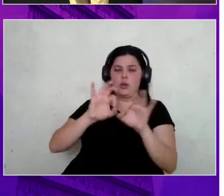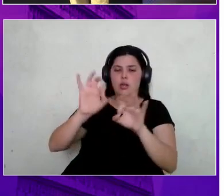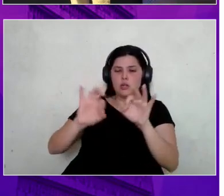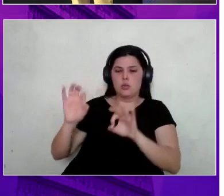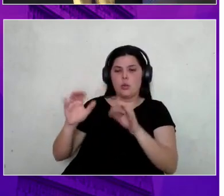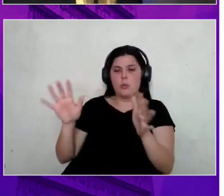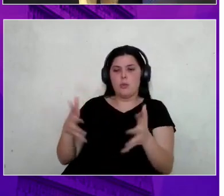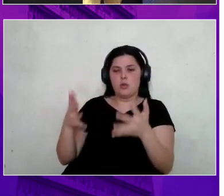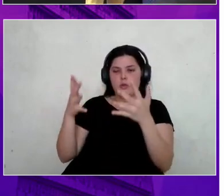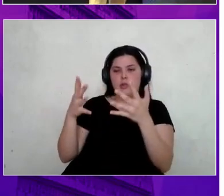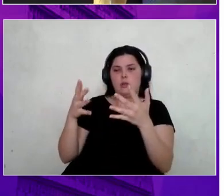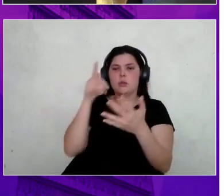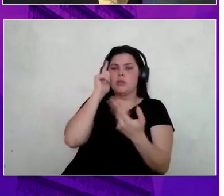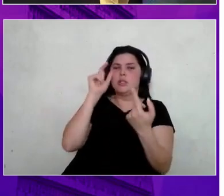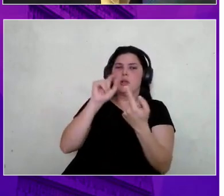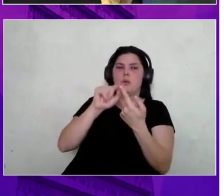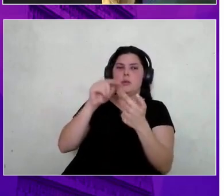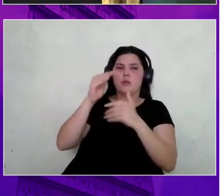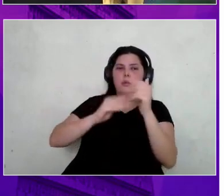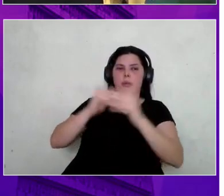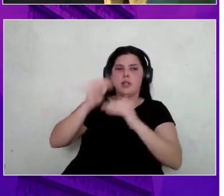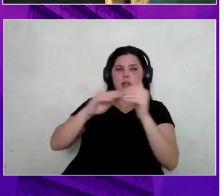para fazê-la, né?